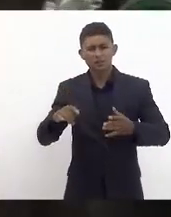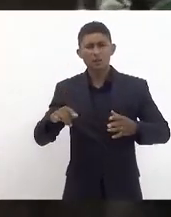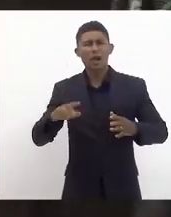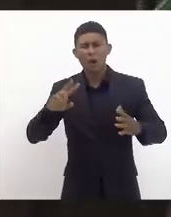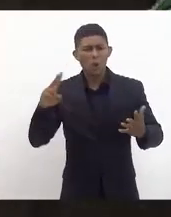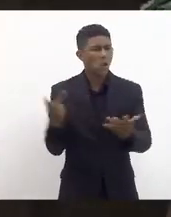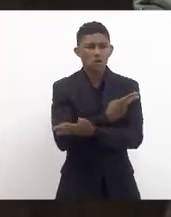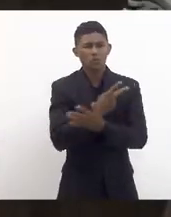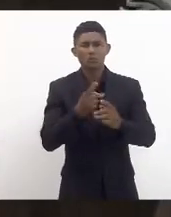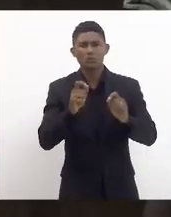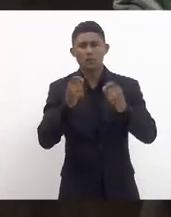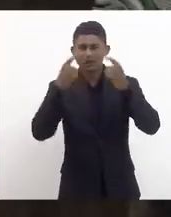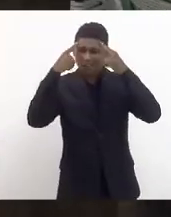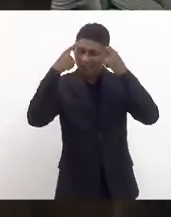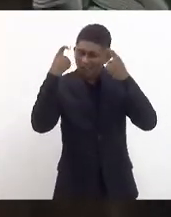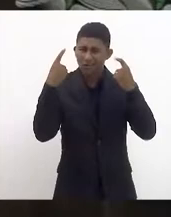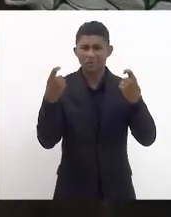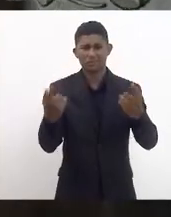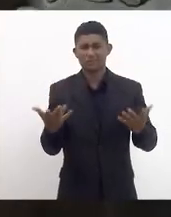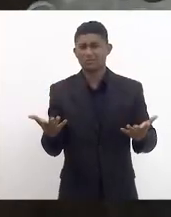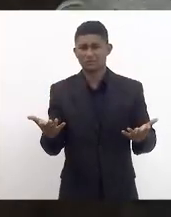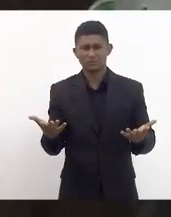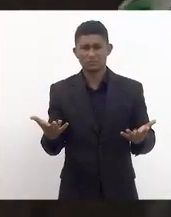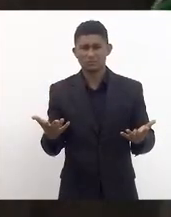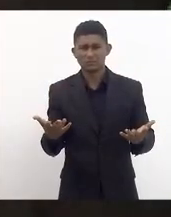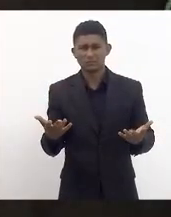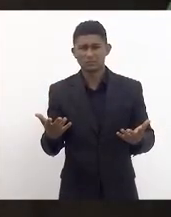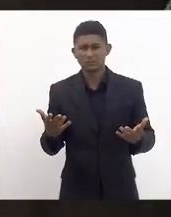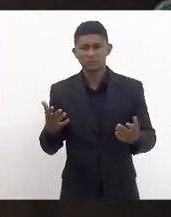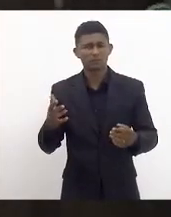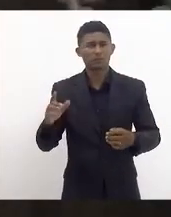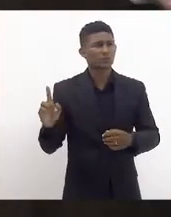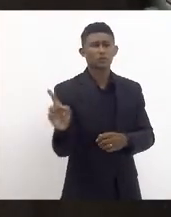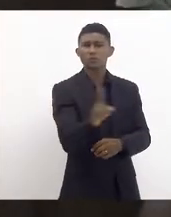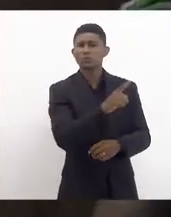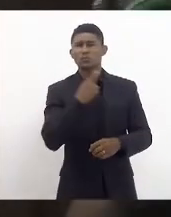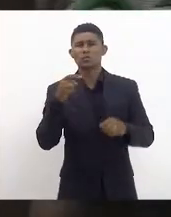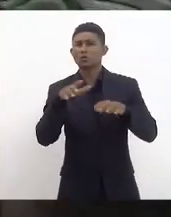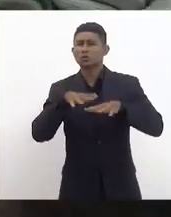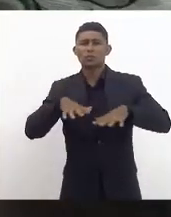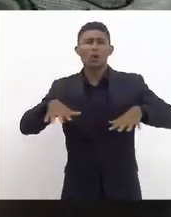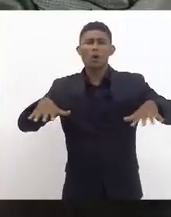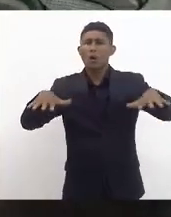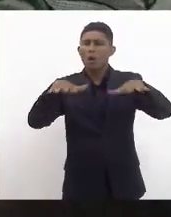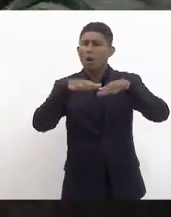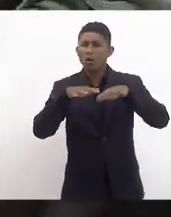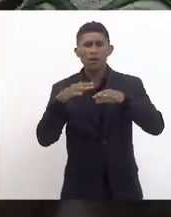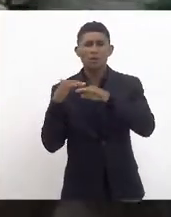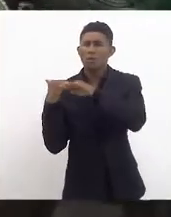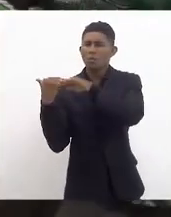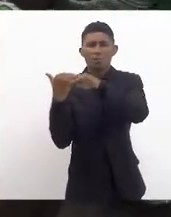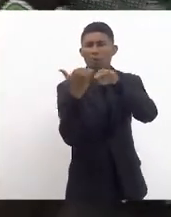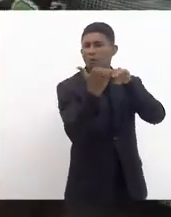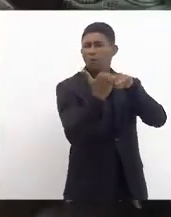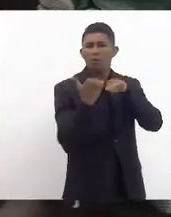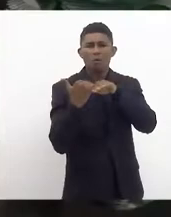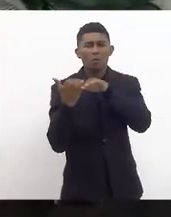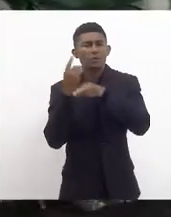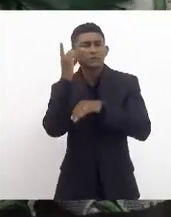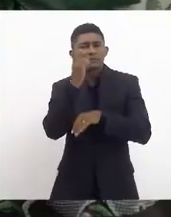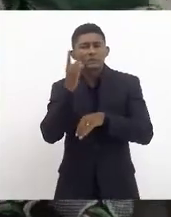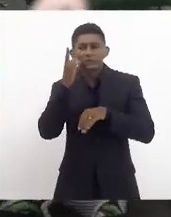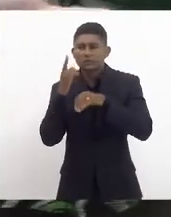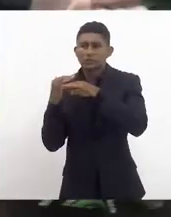absolutamente inaceitável. Aqui nós todos temos as mesmas prerrogativas como deputados e deputadas, as